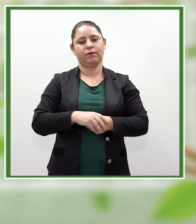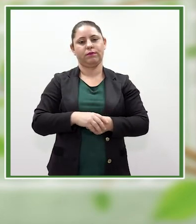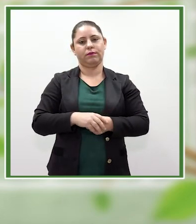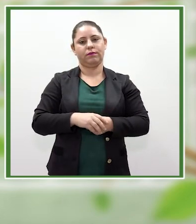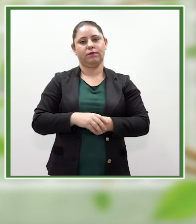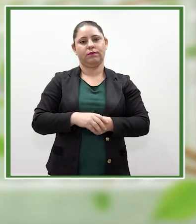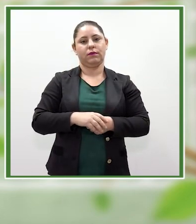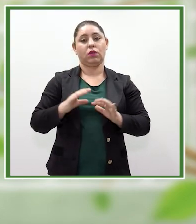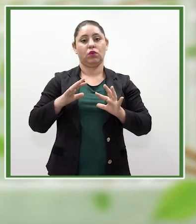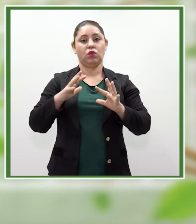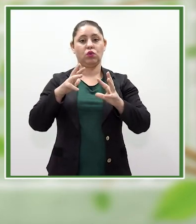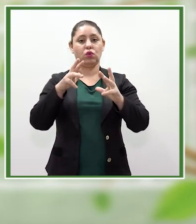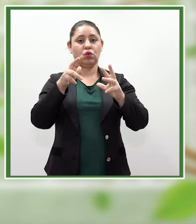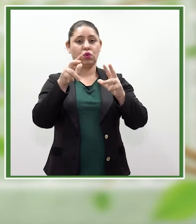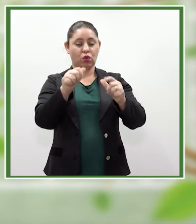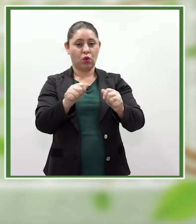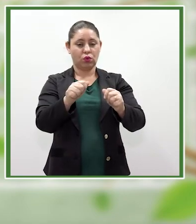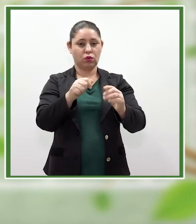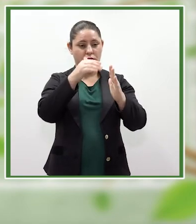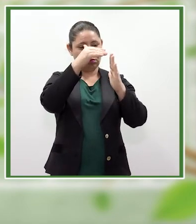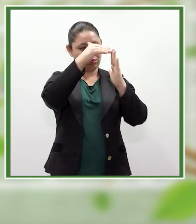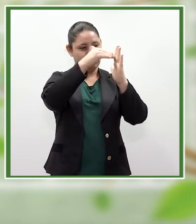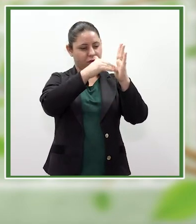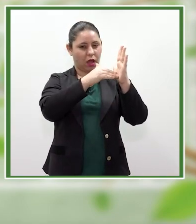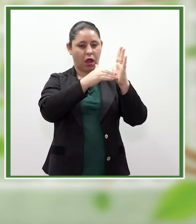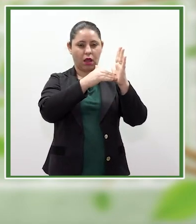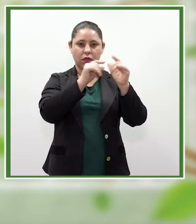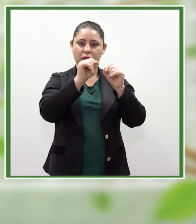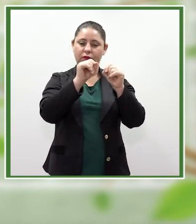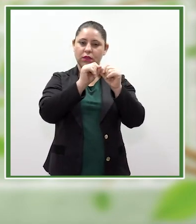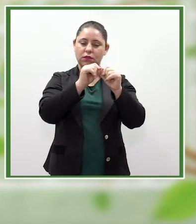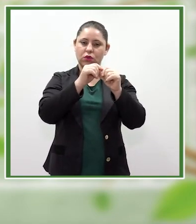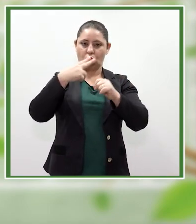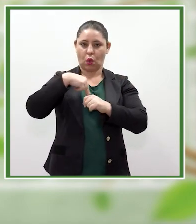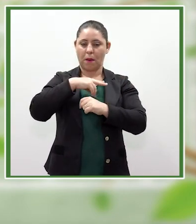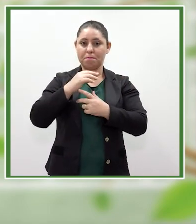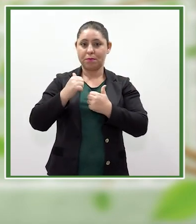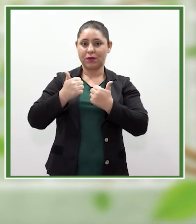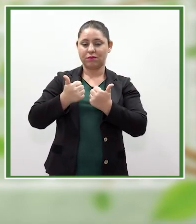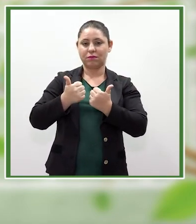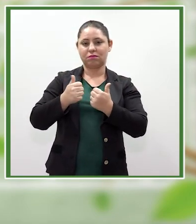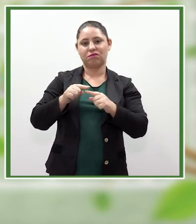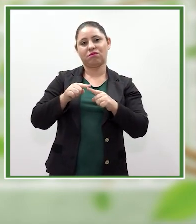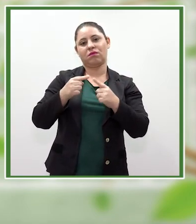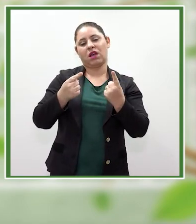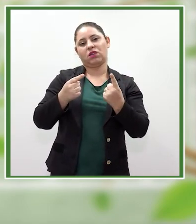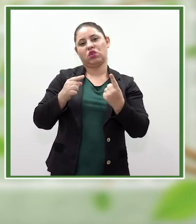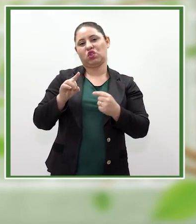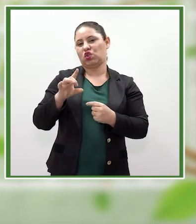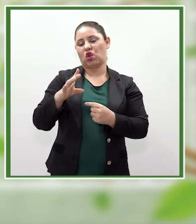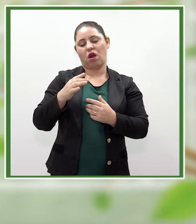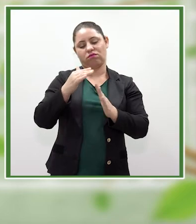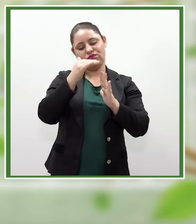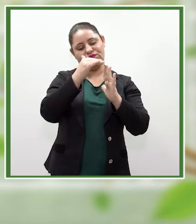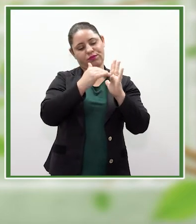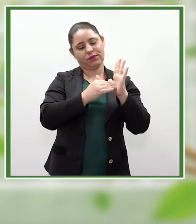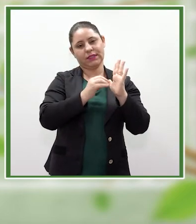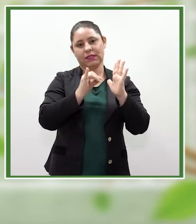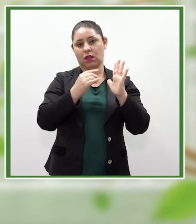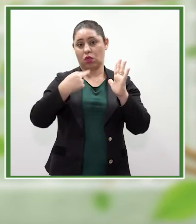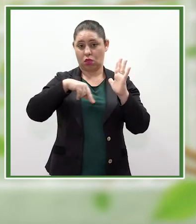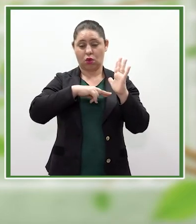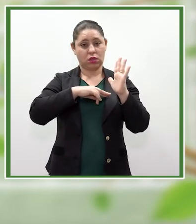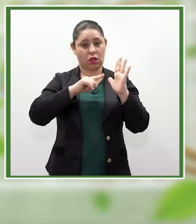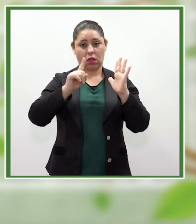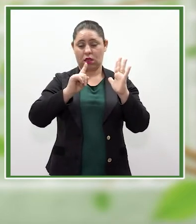essa problemática que nós temos, né? Que todos esses pontos a nosso favor, né?